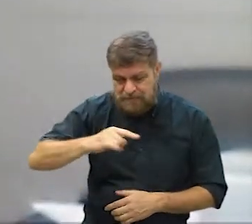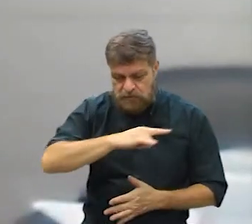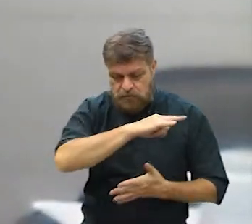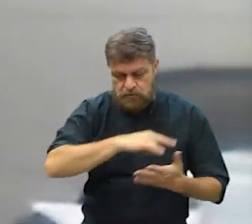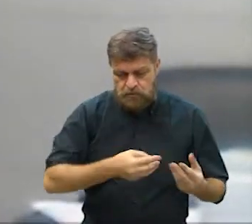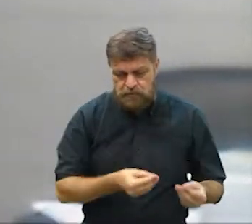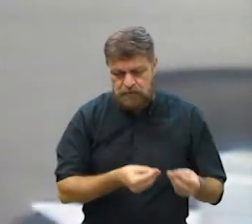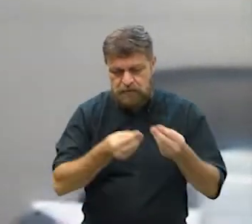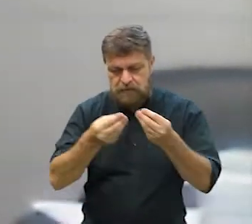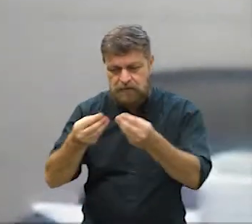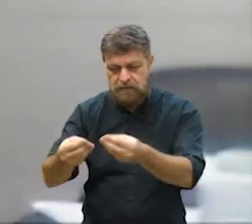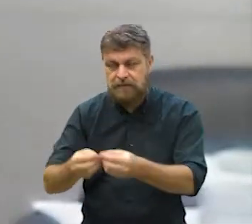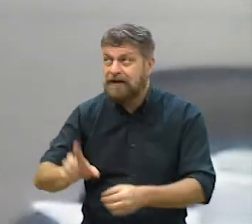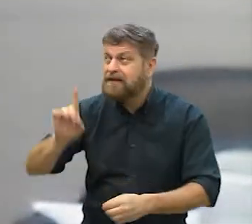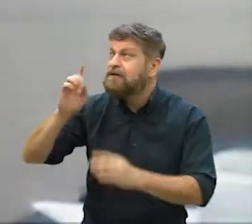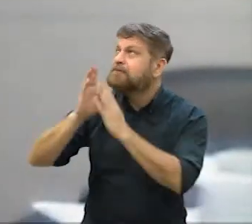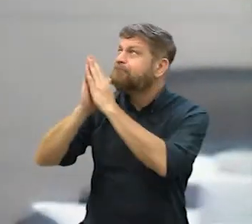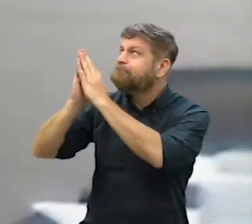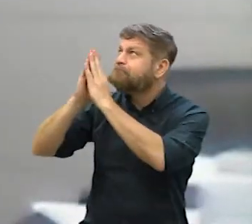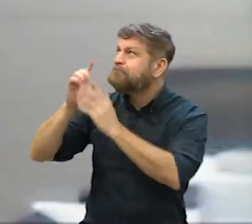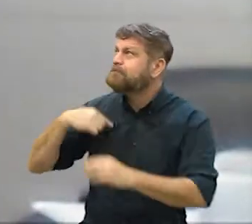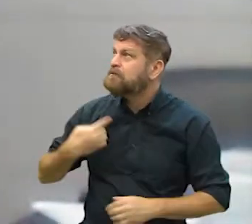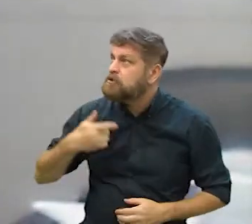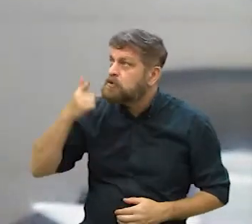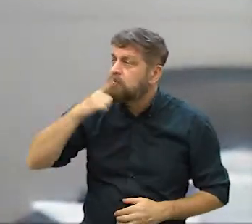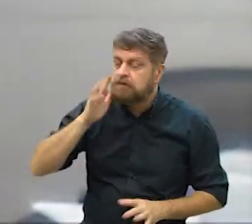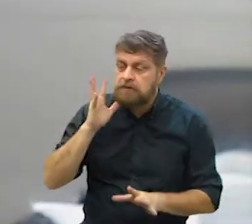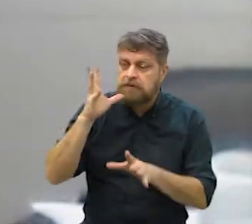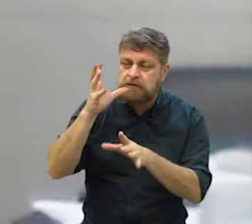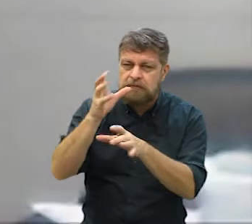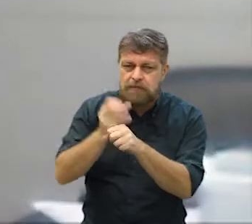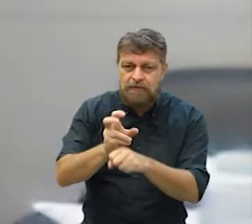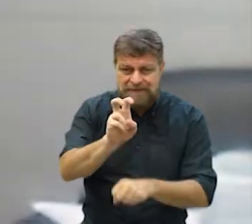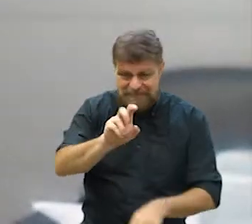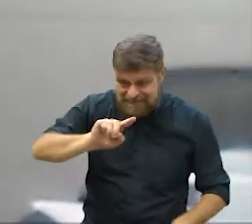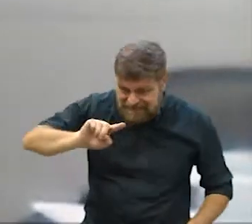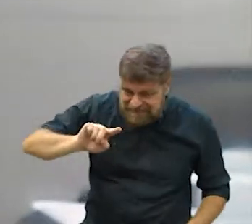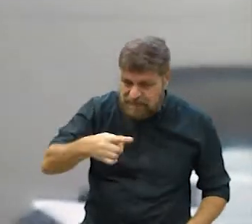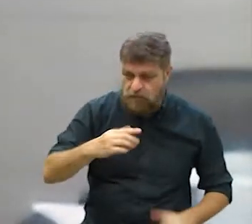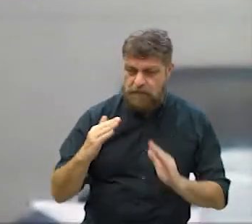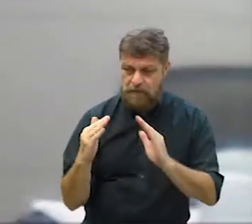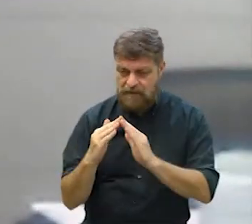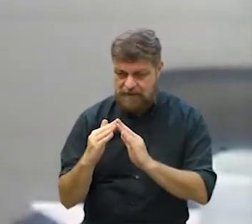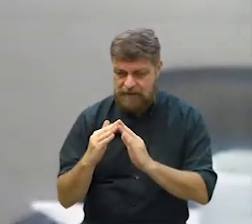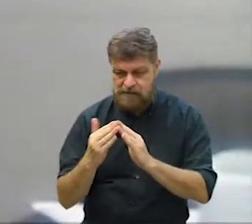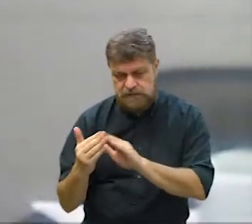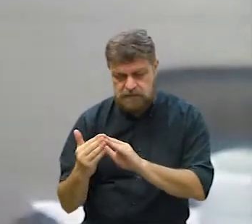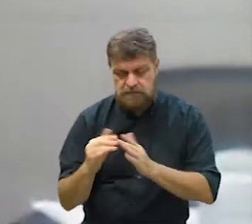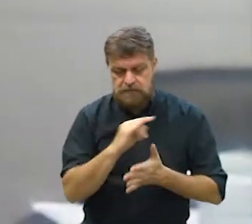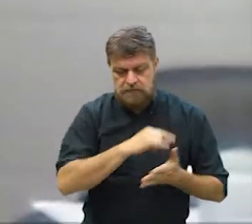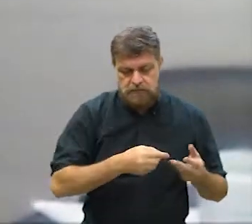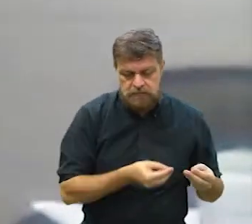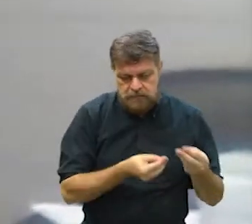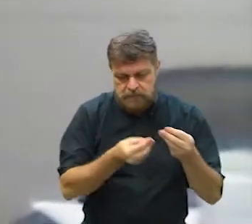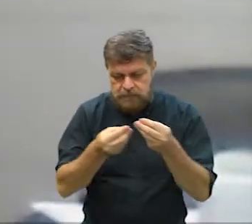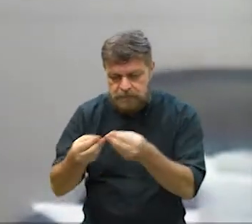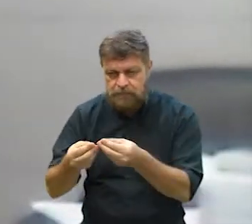anos, entendeu? Se Deus quiser, até o final do ano, nós vamos completar uma nova safra aí de 5 mil